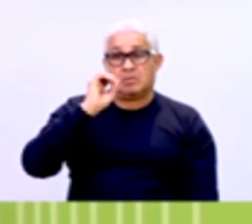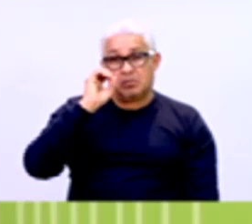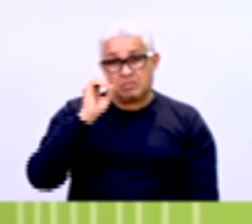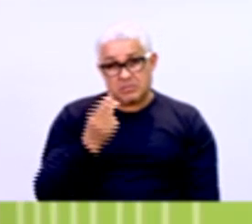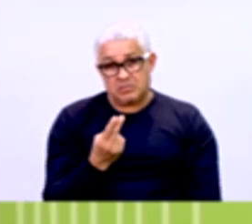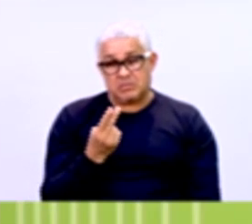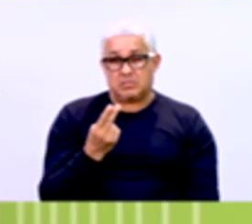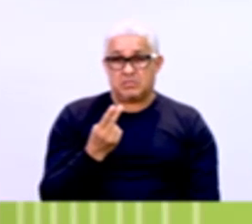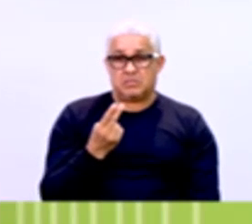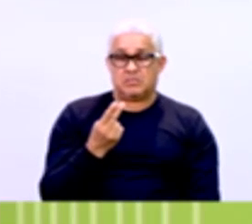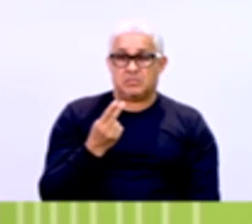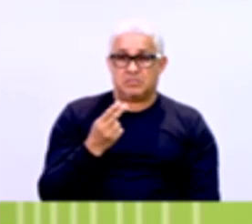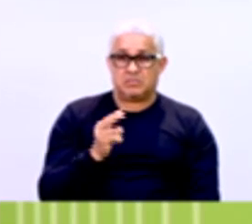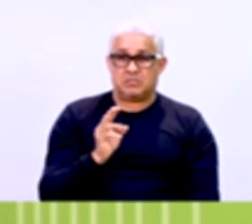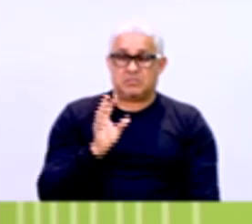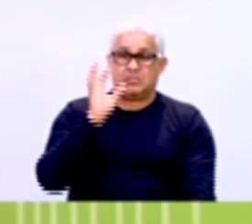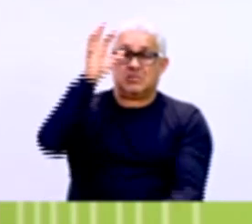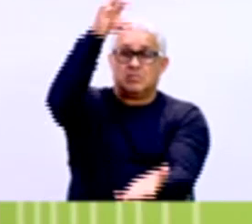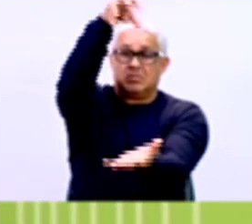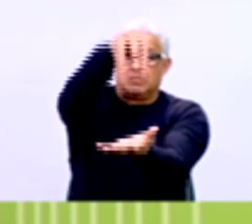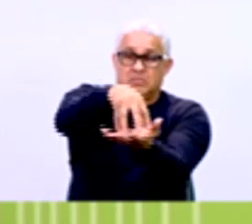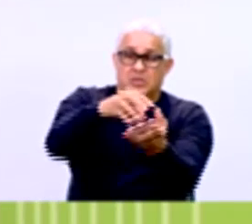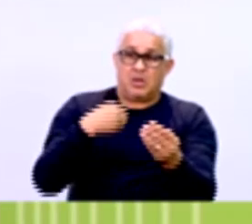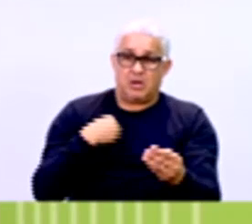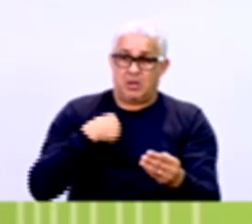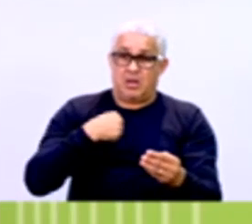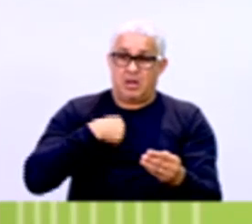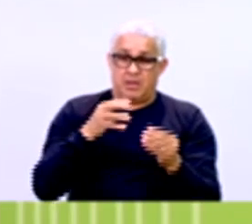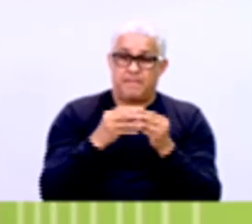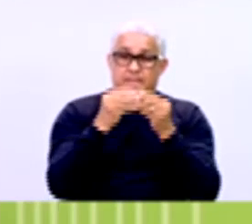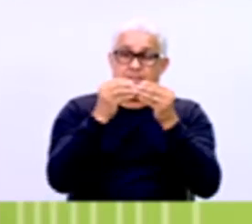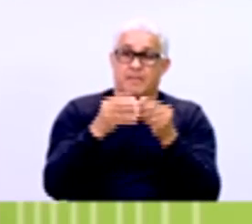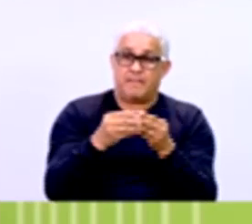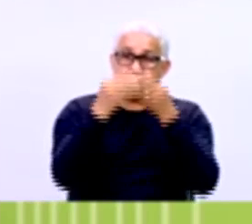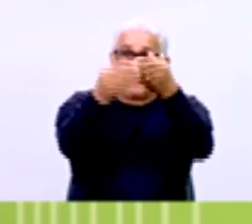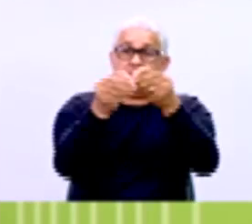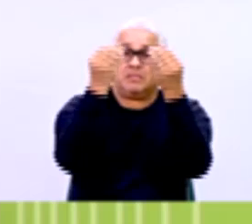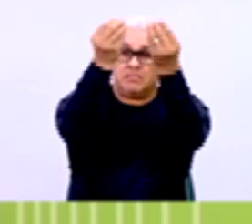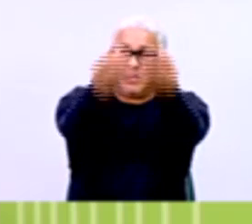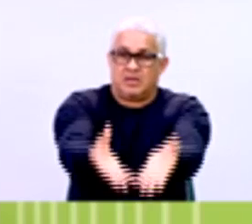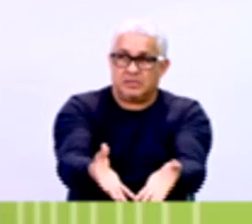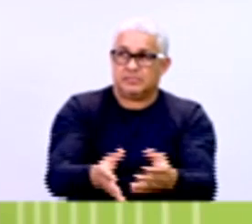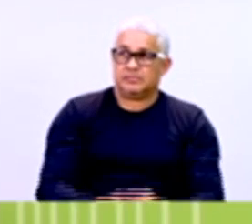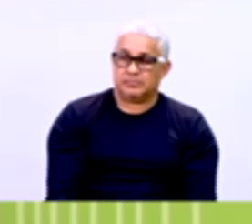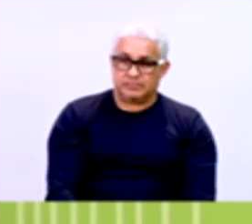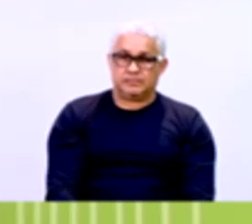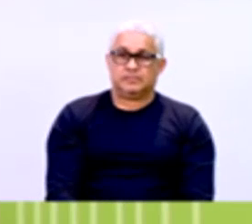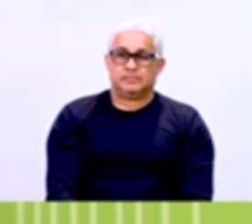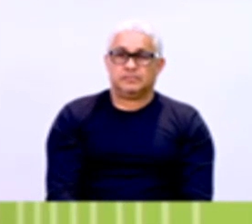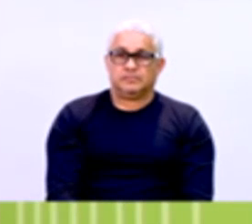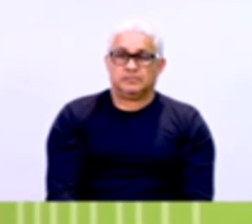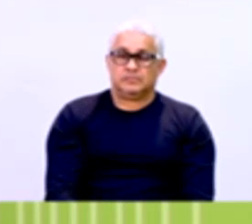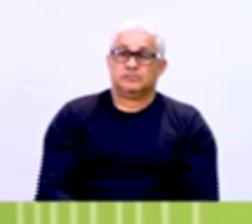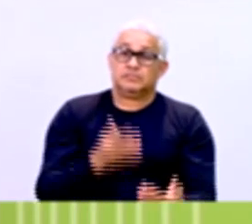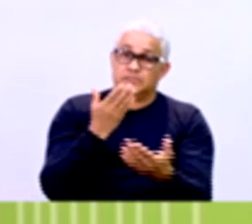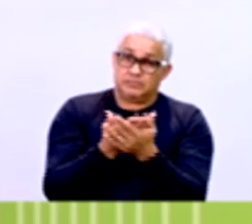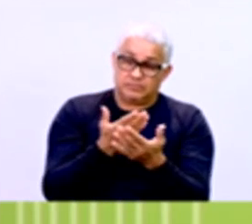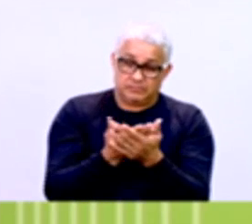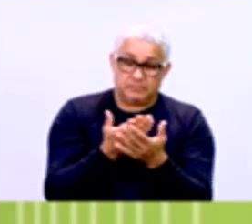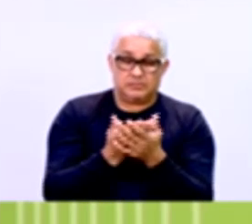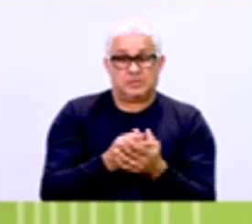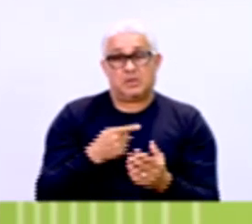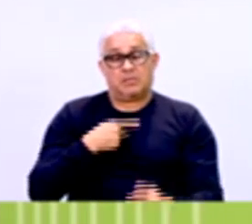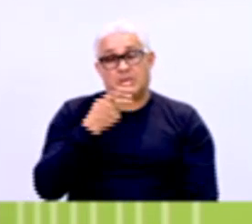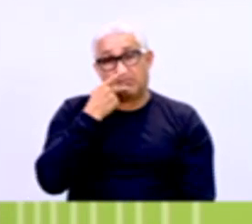até os centros em que você efetuou a compra, tá certo? Pessoal, essa é uma aula que eu costumo falar